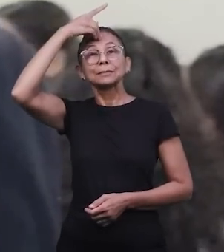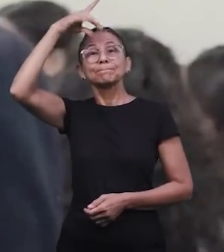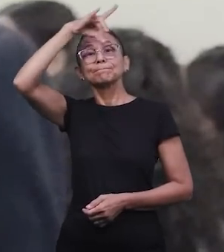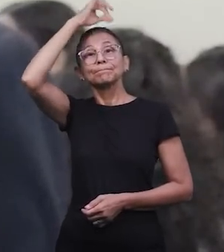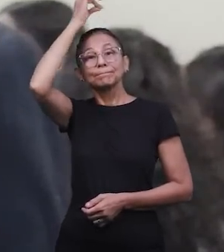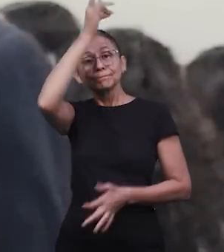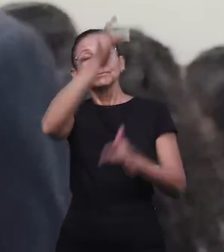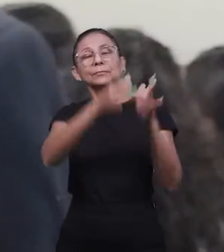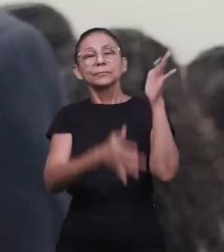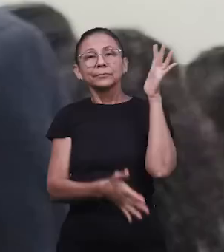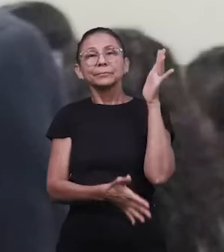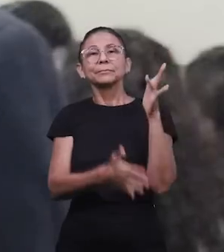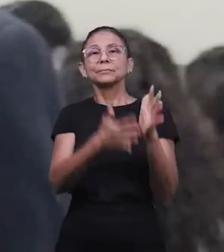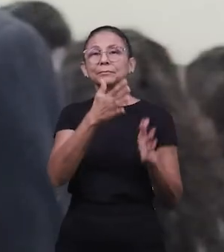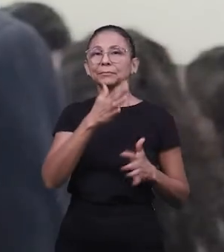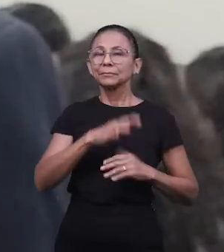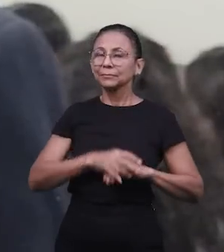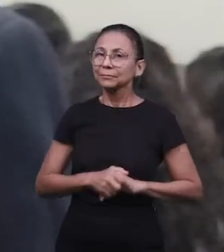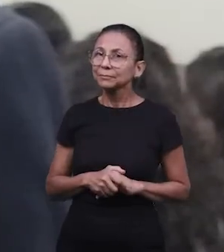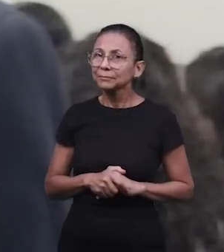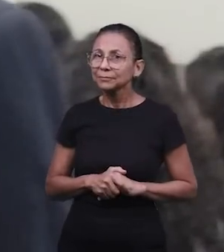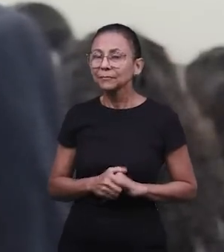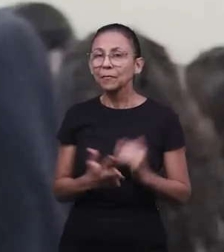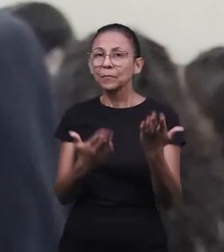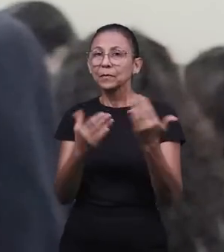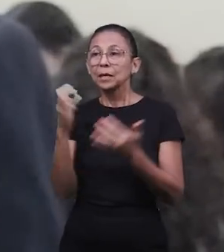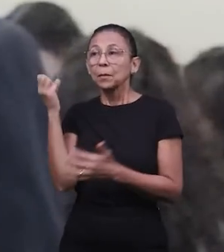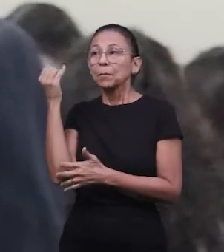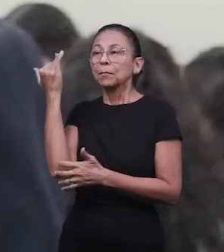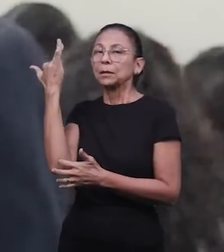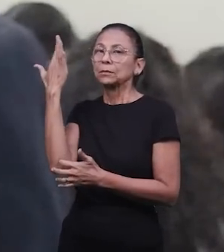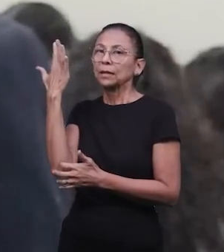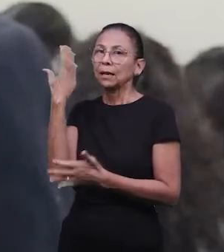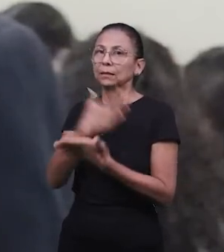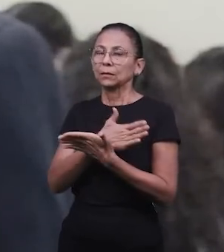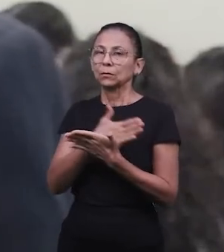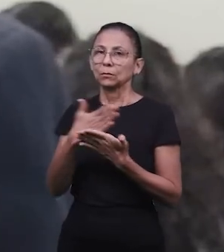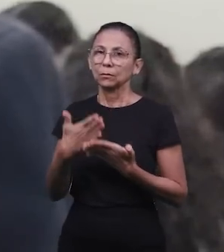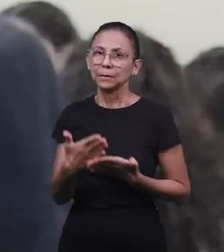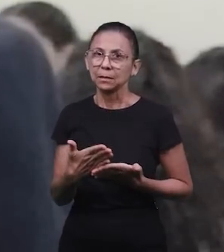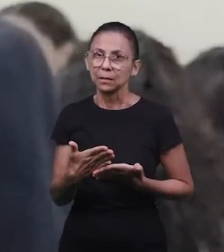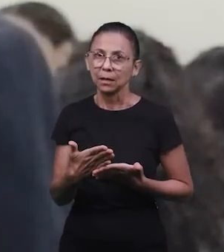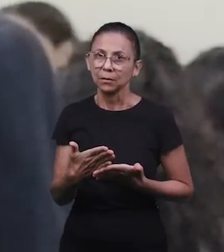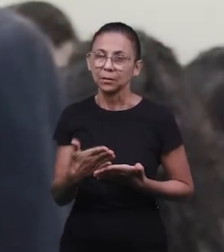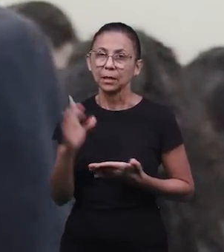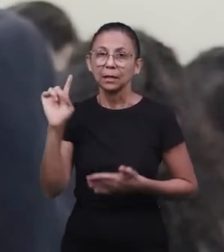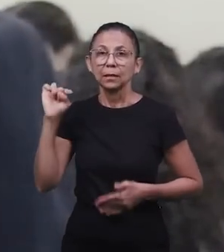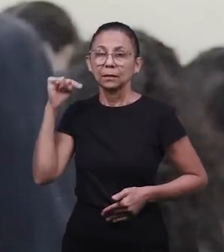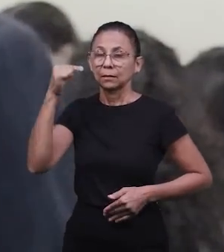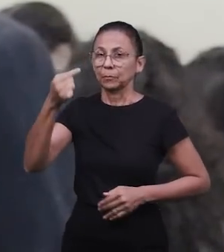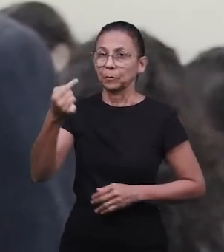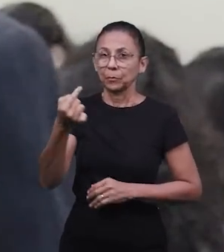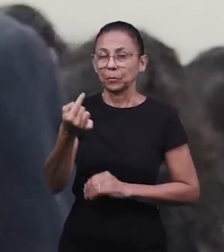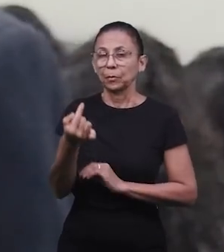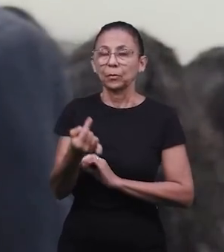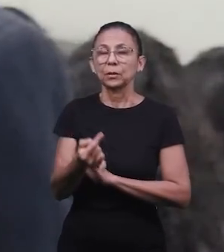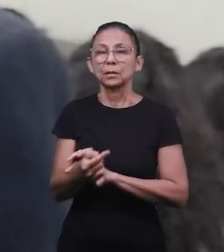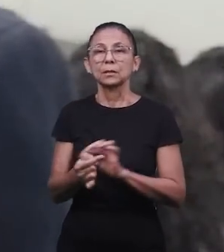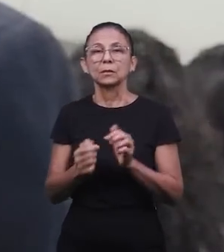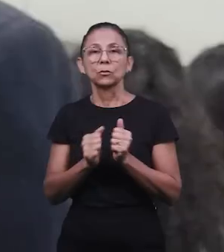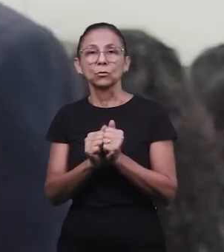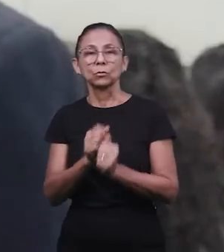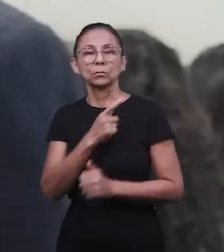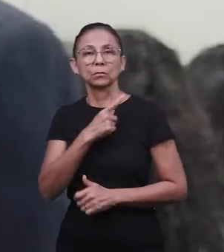espirituais, jovens cheios do Espírito Santo, vieram pela madrugada, já começamos pela madrugada. Após a madrugada,